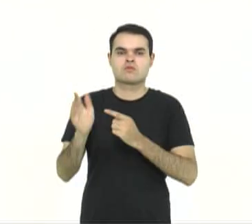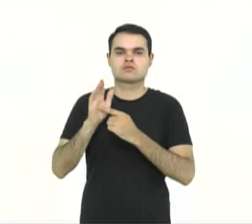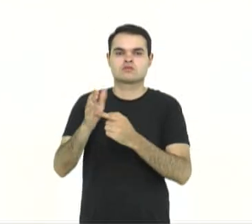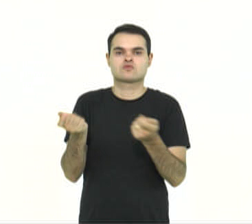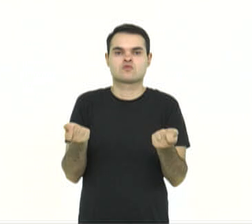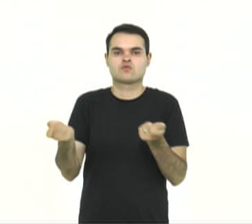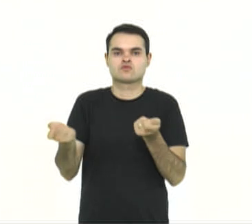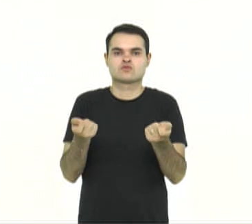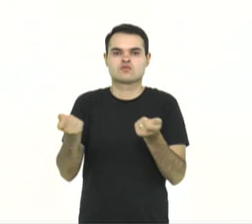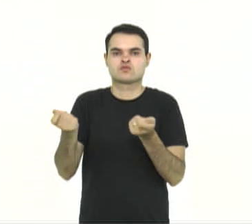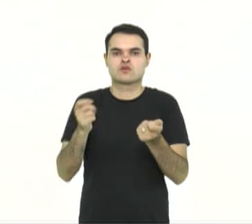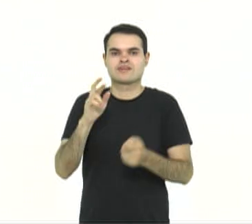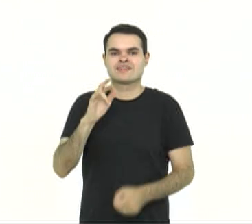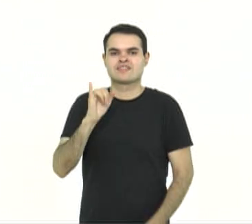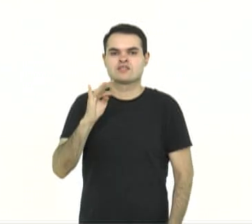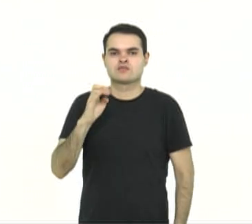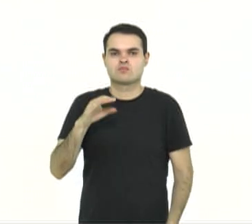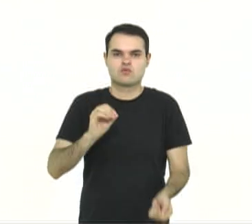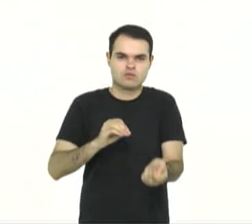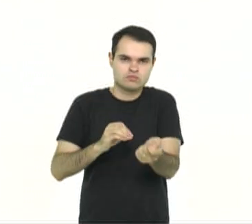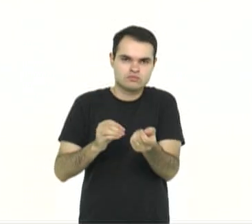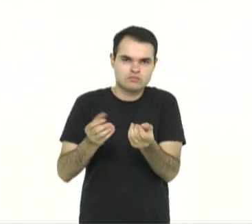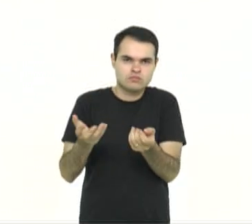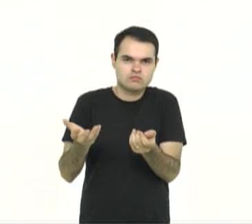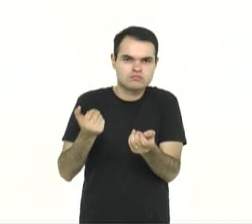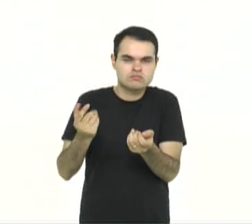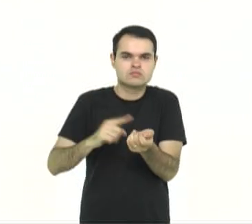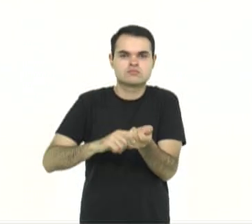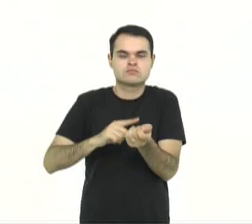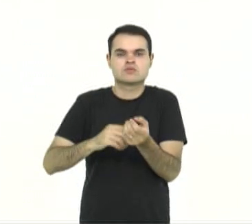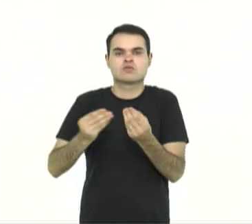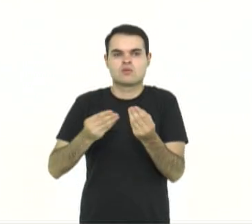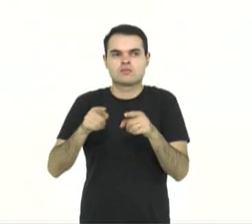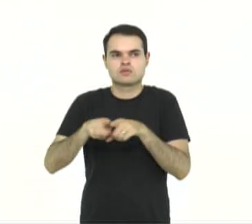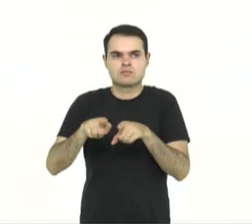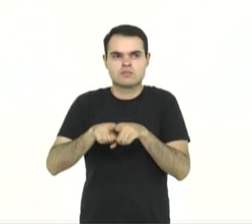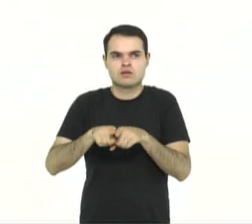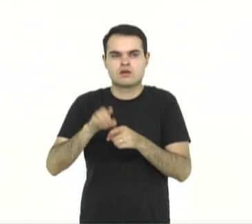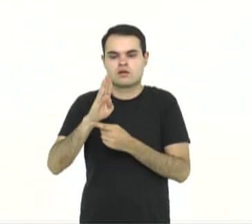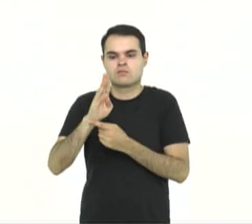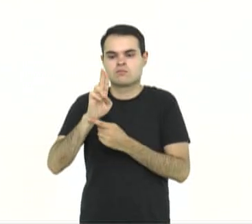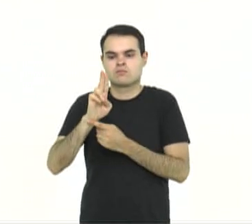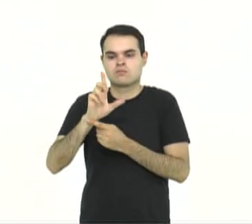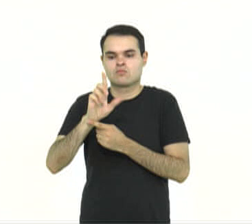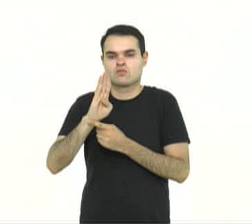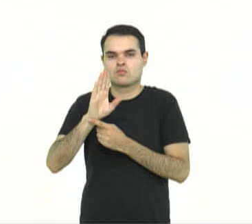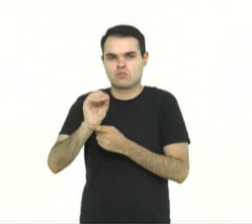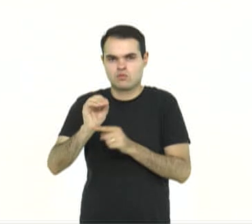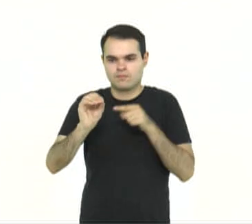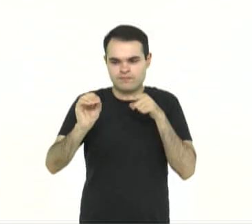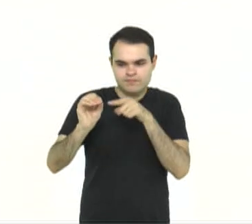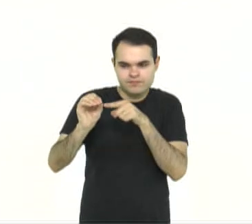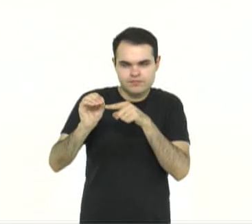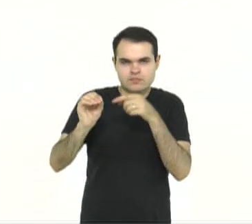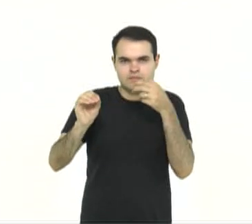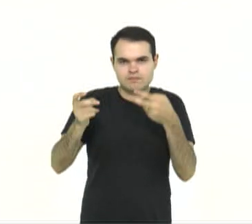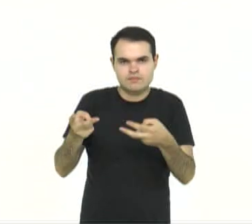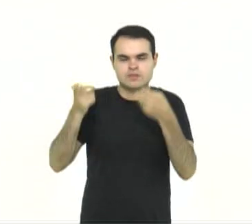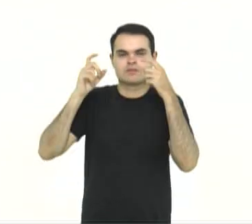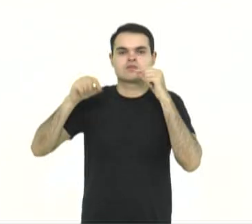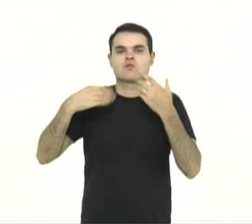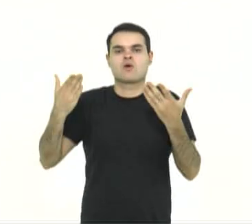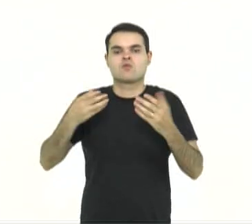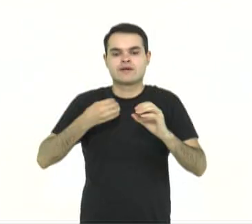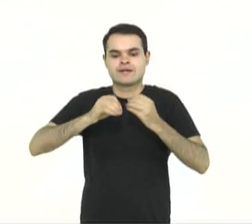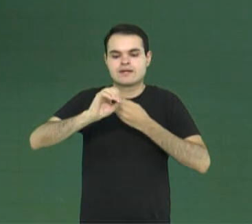controle do ritmo involuntário da respiração é exercido pela medula oblonga, também chamada de bulbo. E deve-se principalmente à percepção de qual